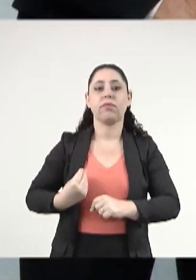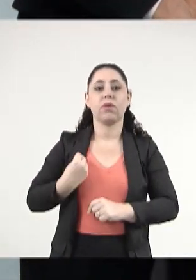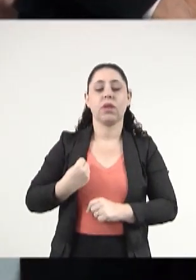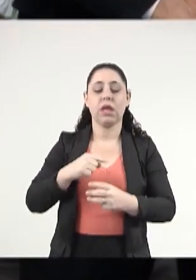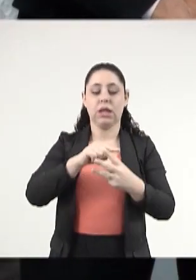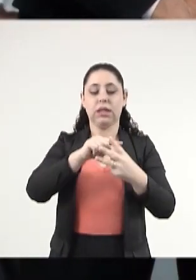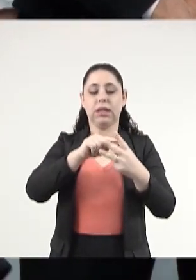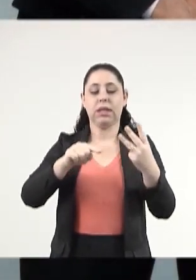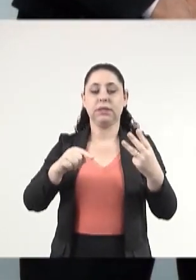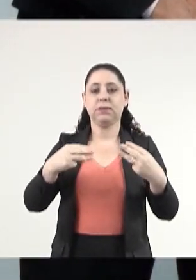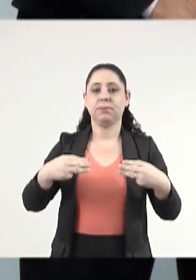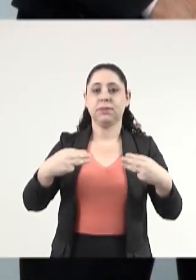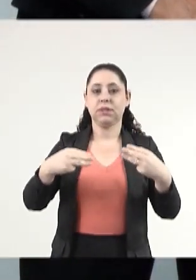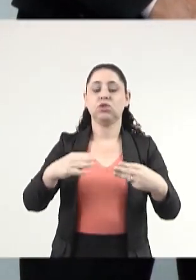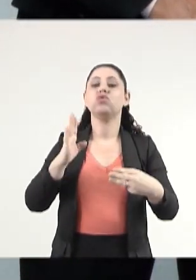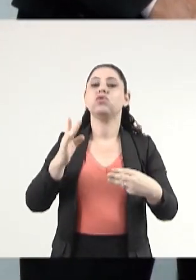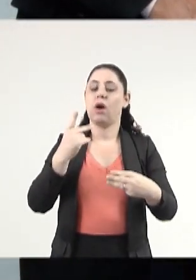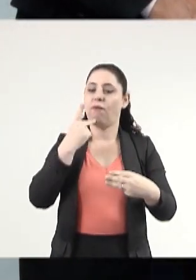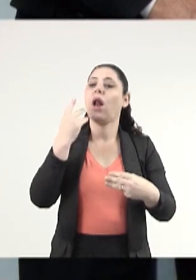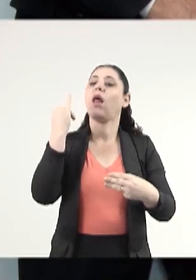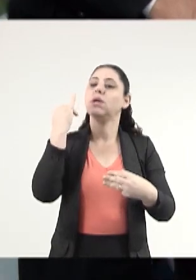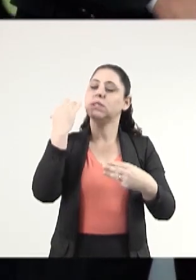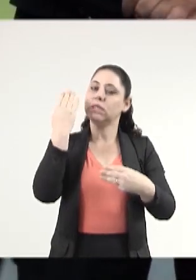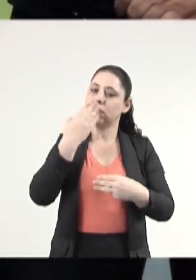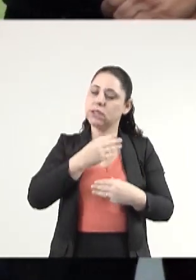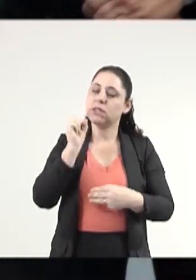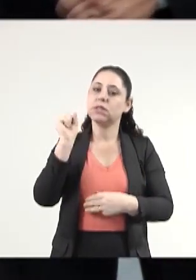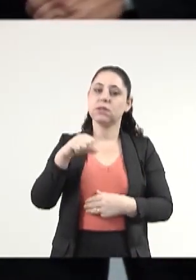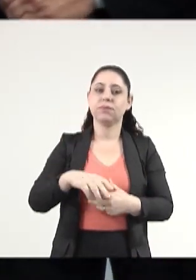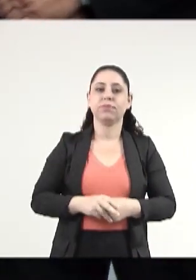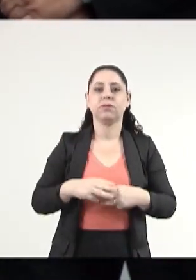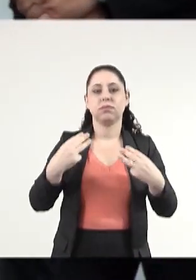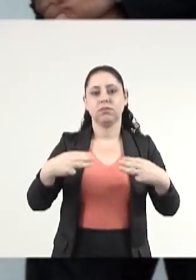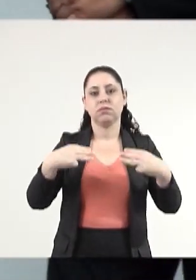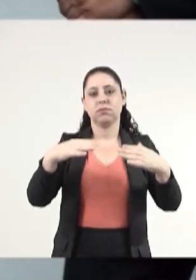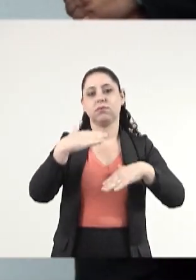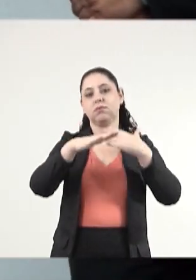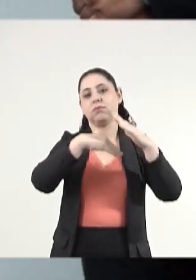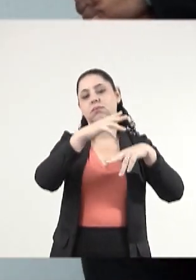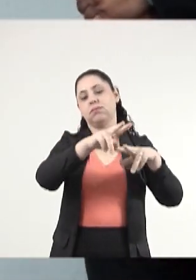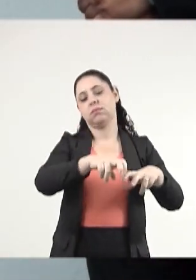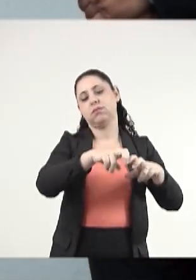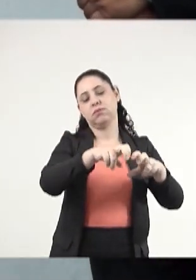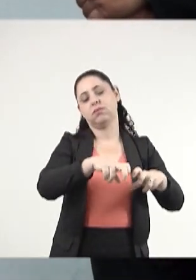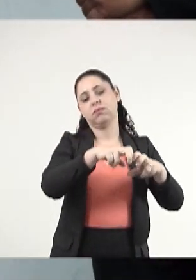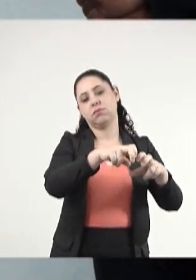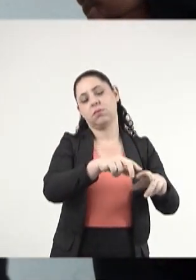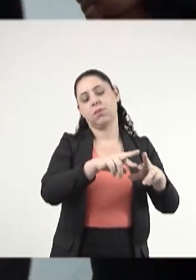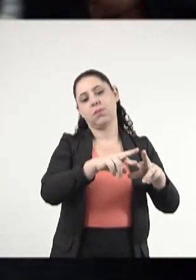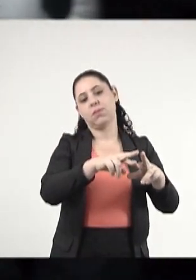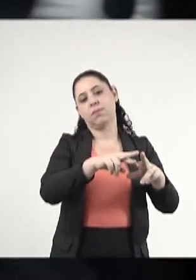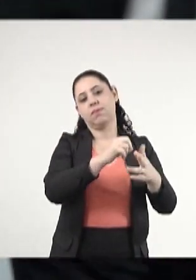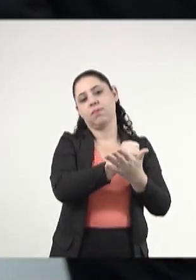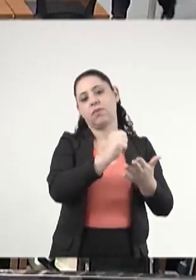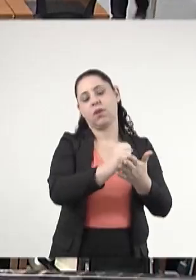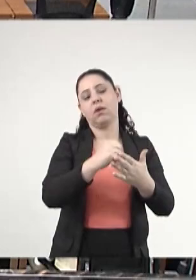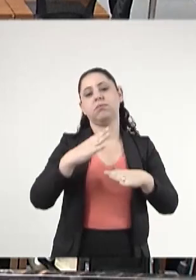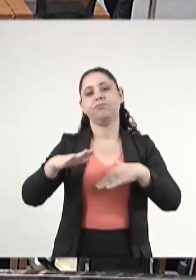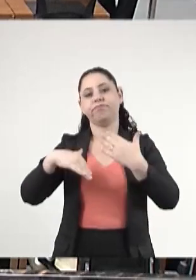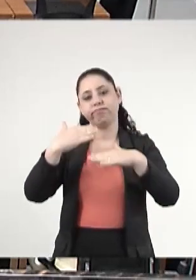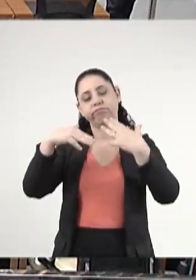presença de 3 ministros já confirmados: ministro do Desenvolvimento Agrário, ministro do